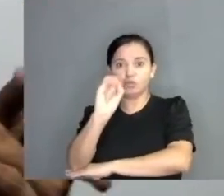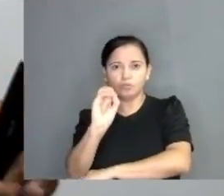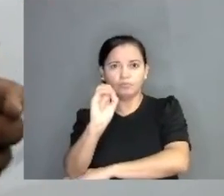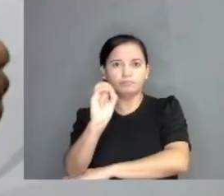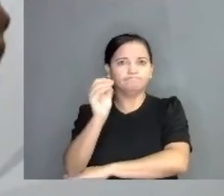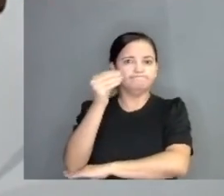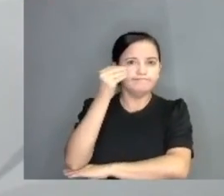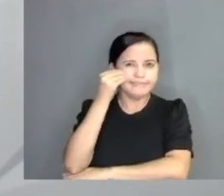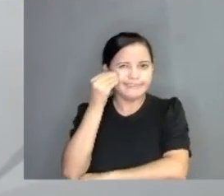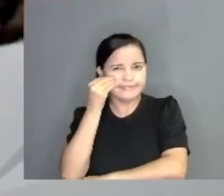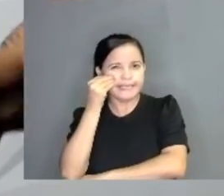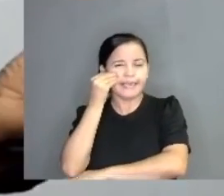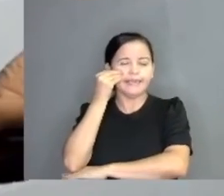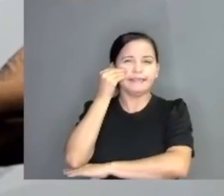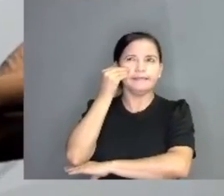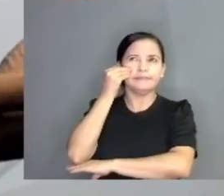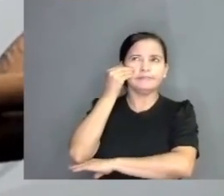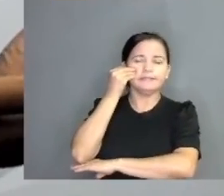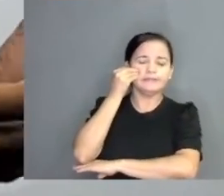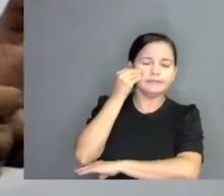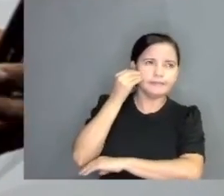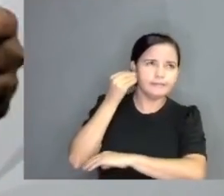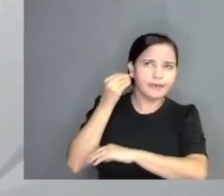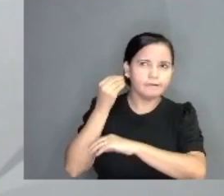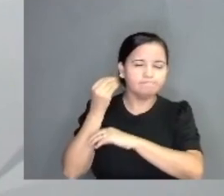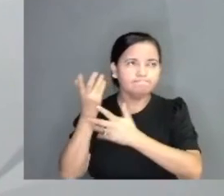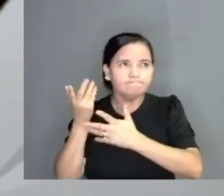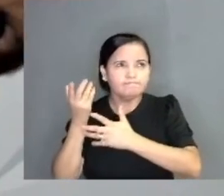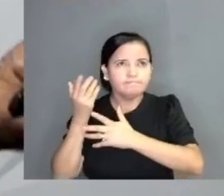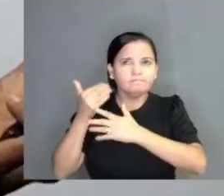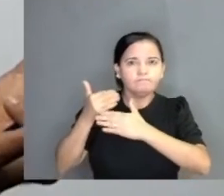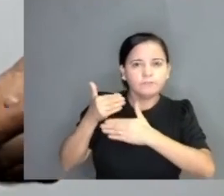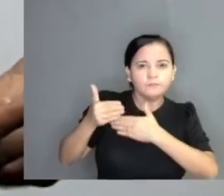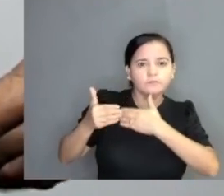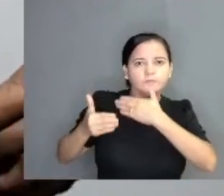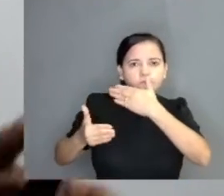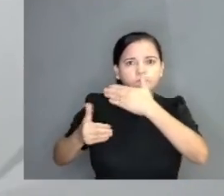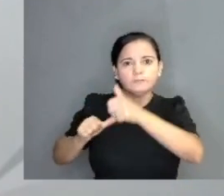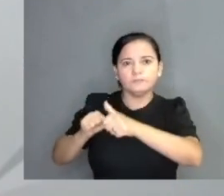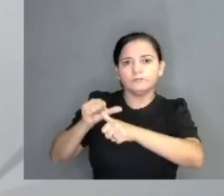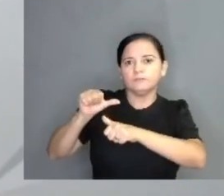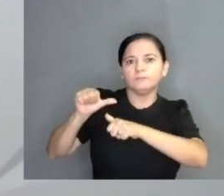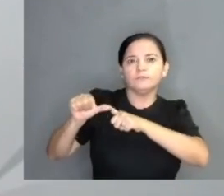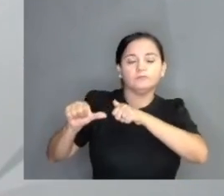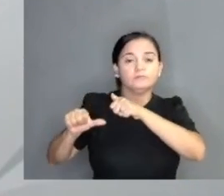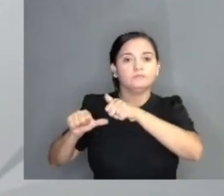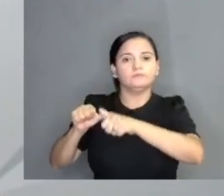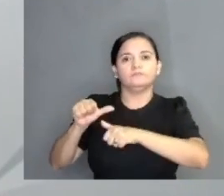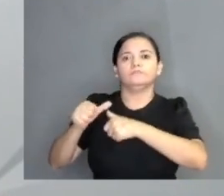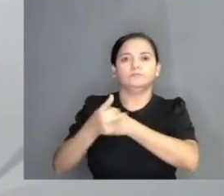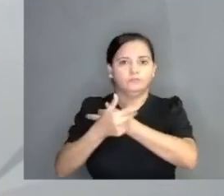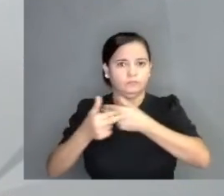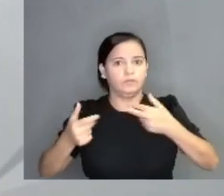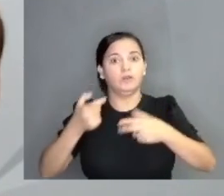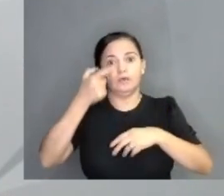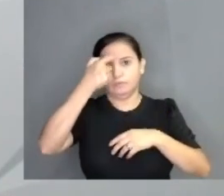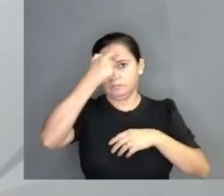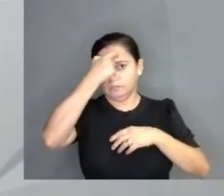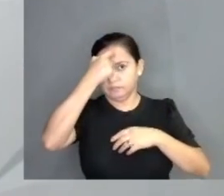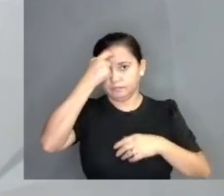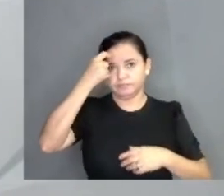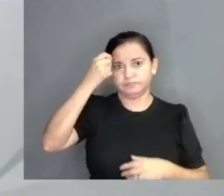onde o homem dava os seus primeiros passos ao crescimento intelectual. Para vocês terem uma ideia,